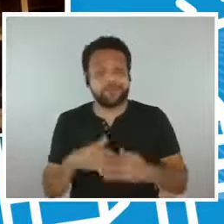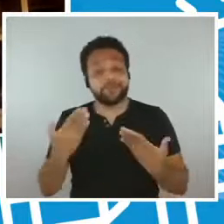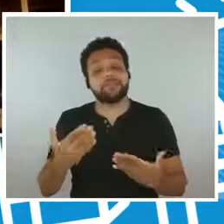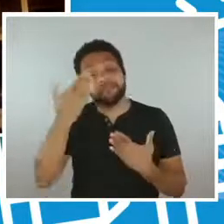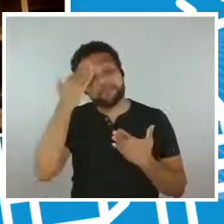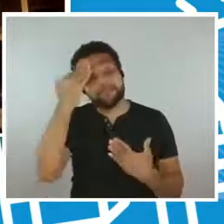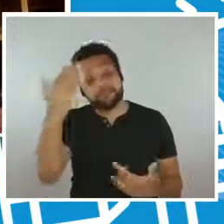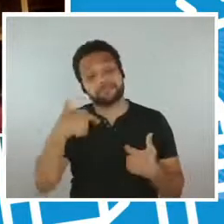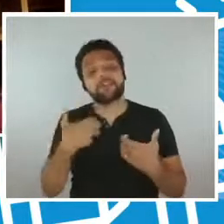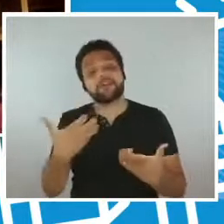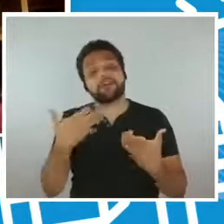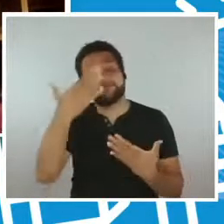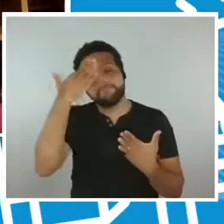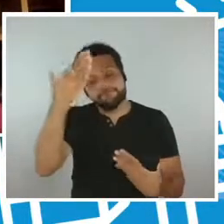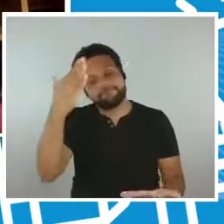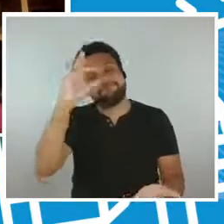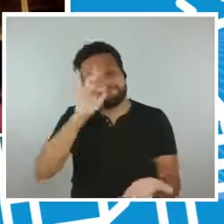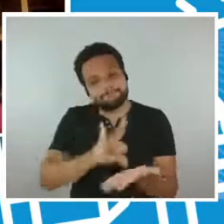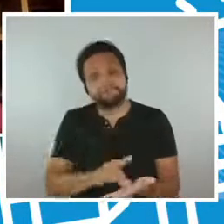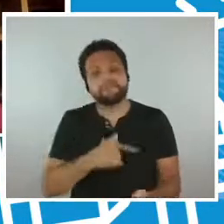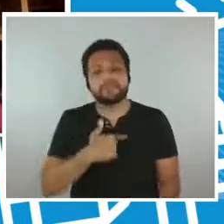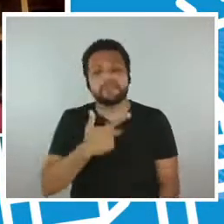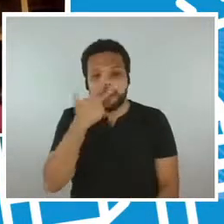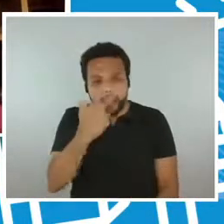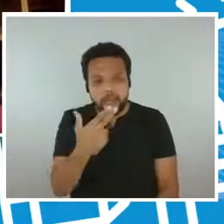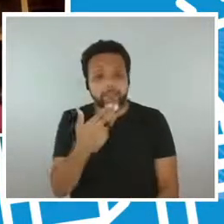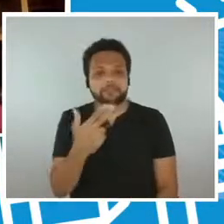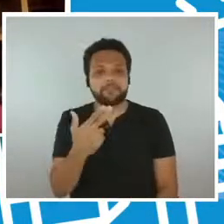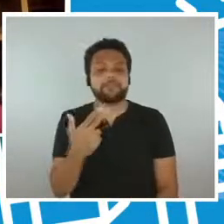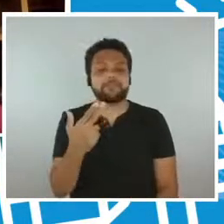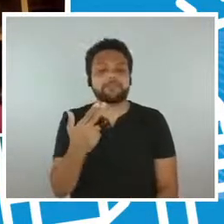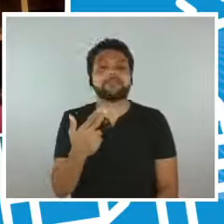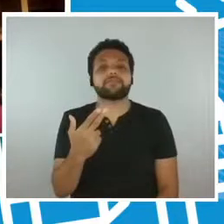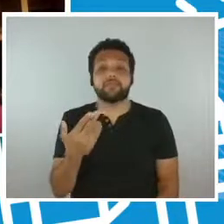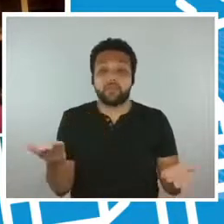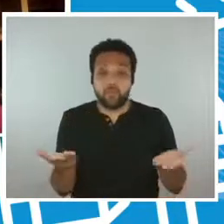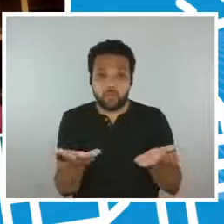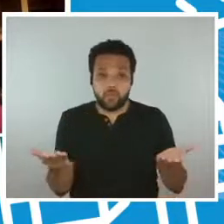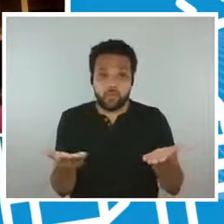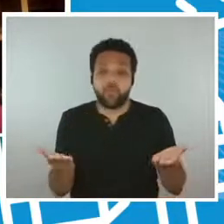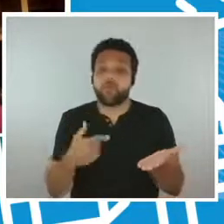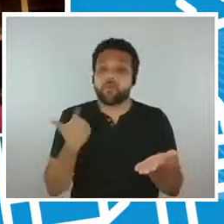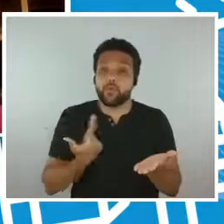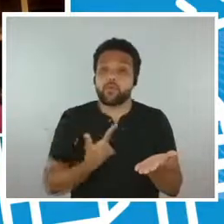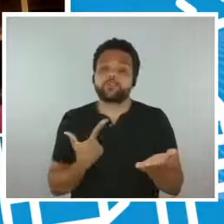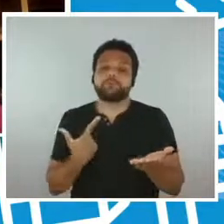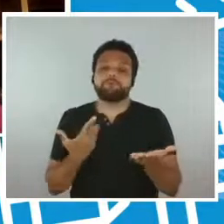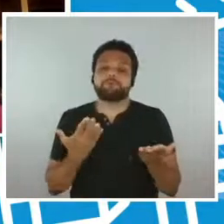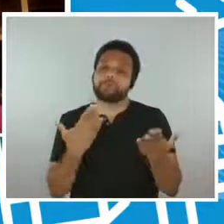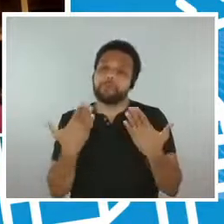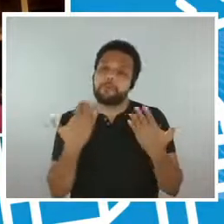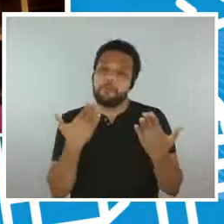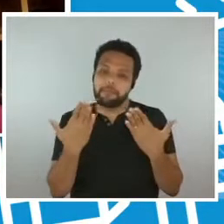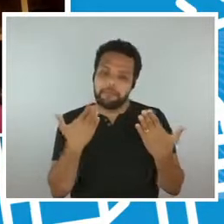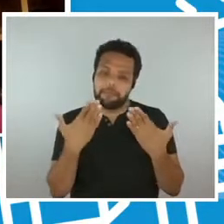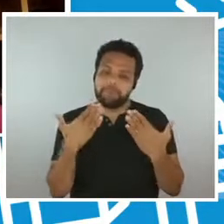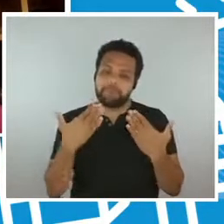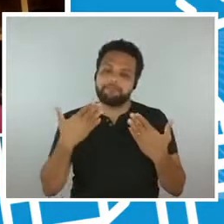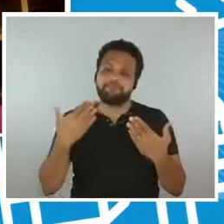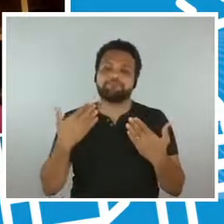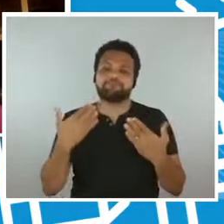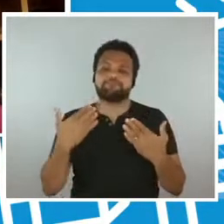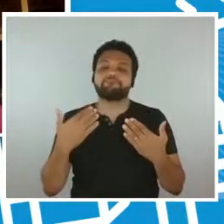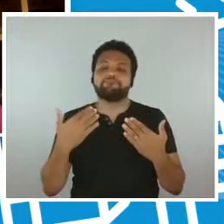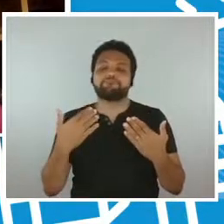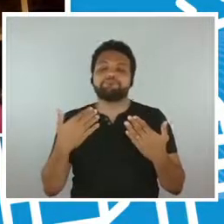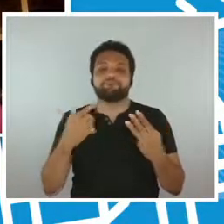agradecer muito, acho que o conjunto da nossa conversa foi muito